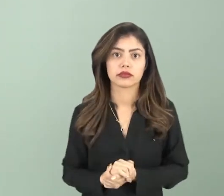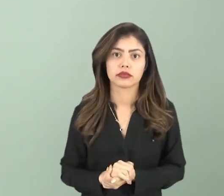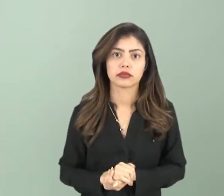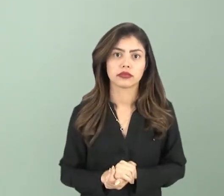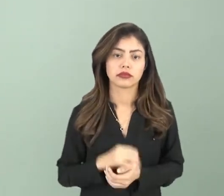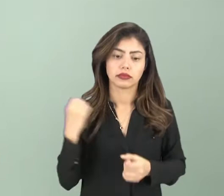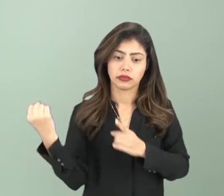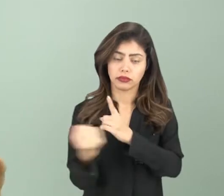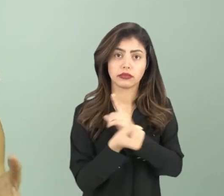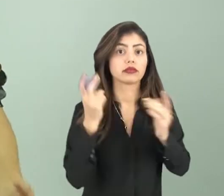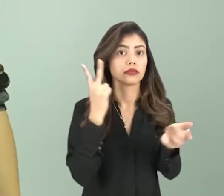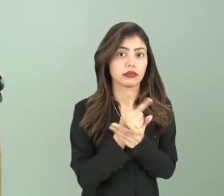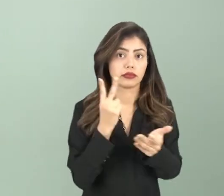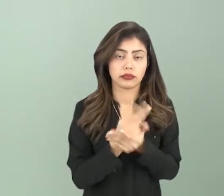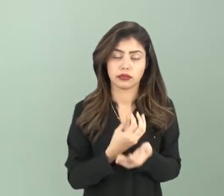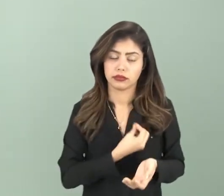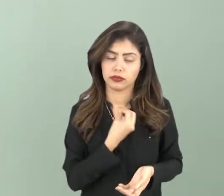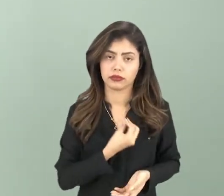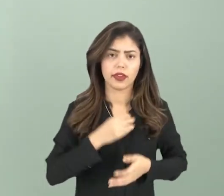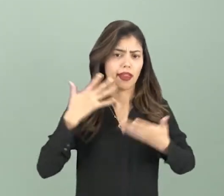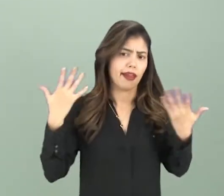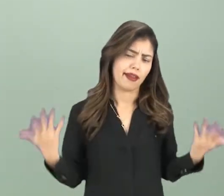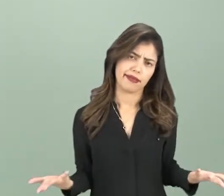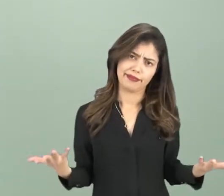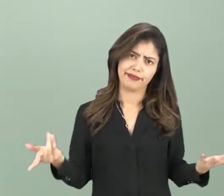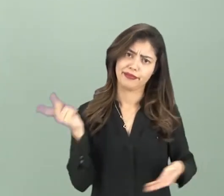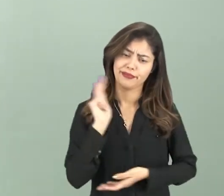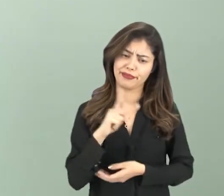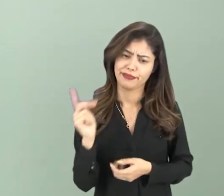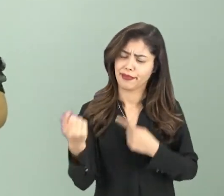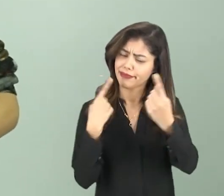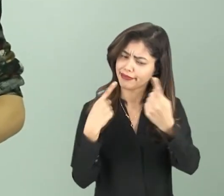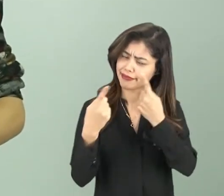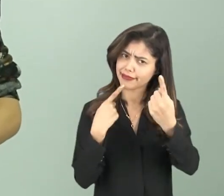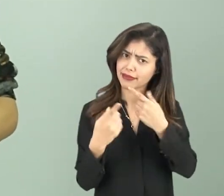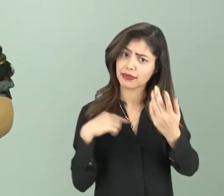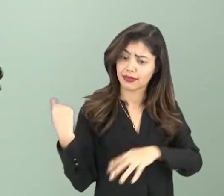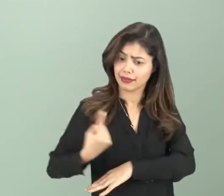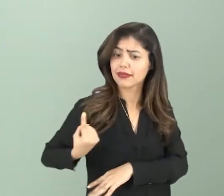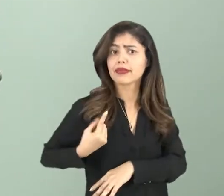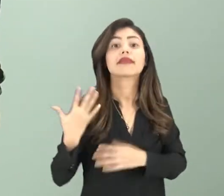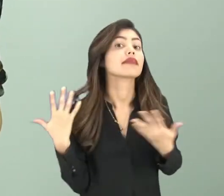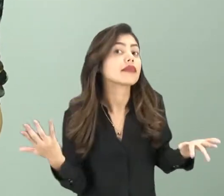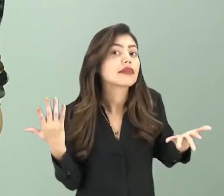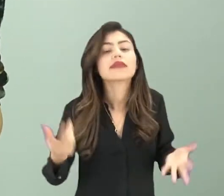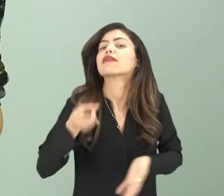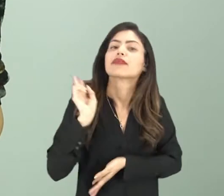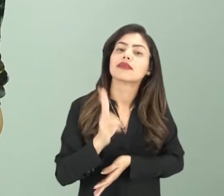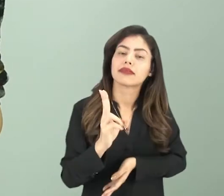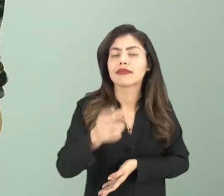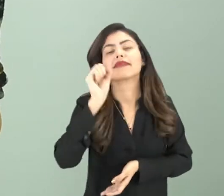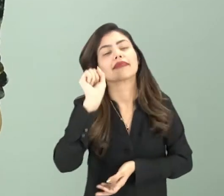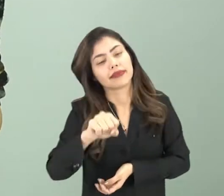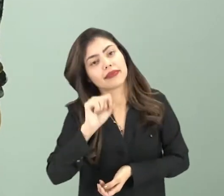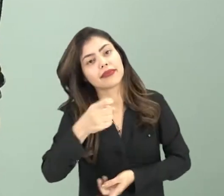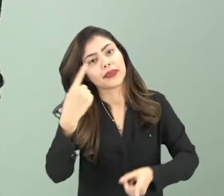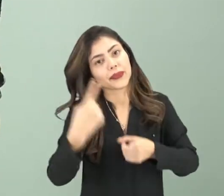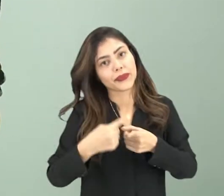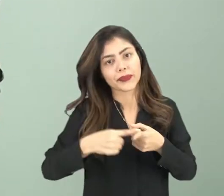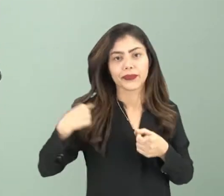nós vivemos. Ah, professora, e aquele discurso sobre individualidade? Continua valendo. Porque